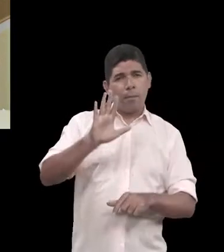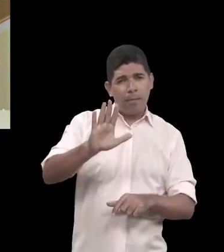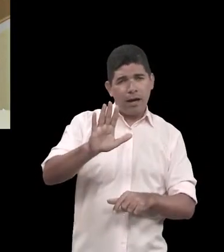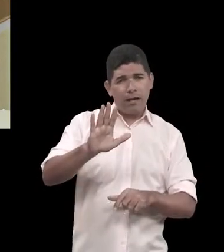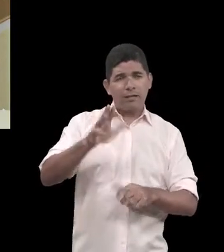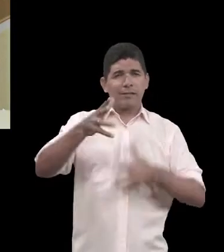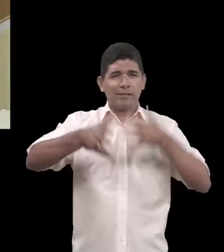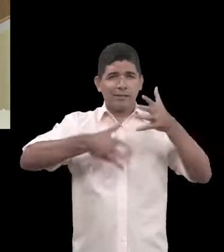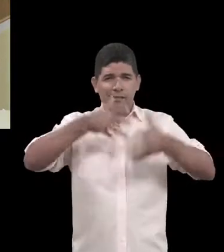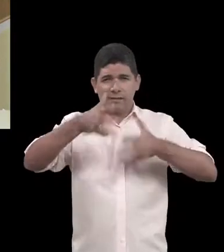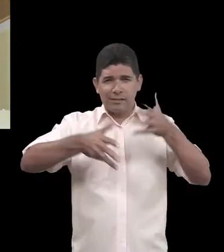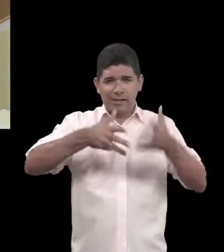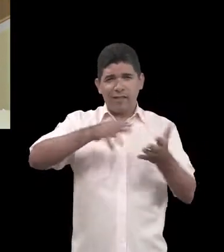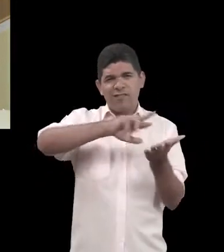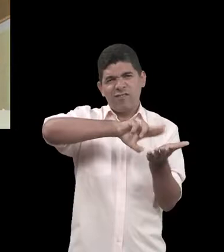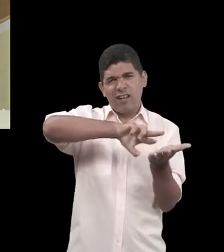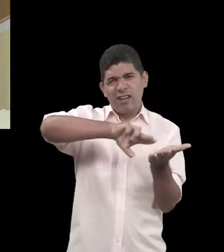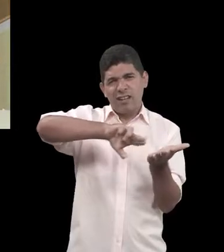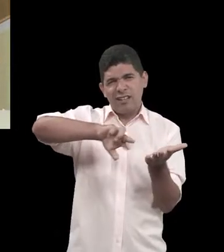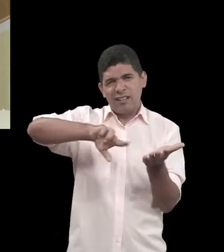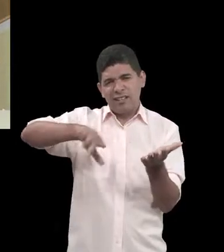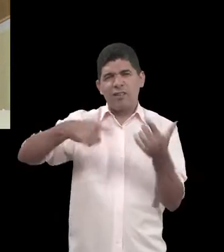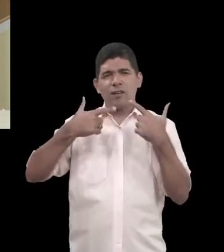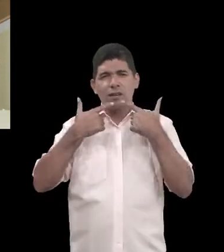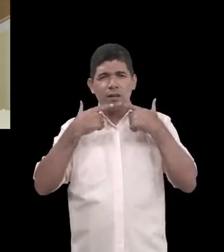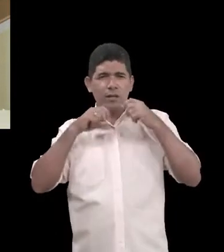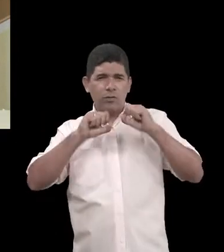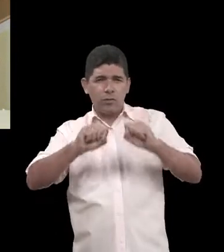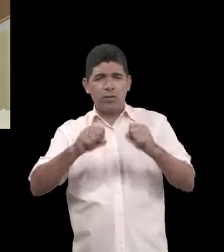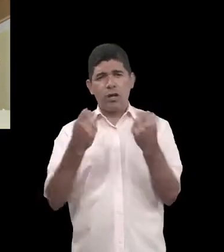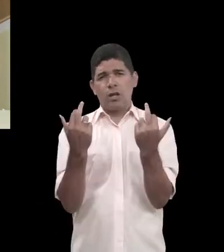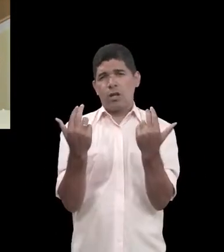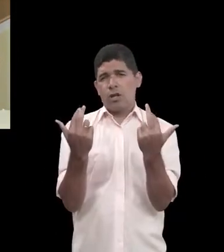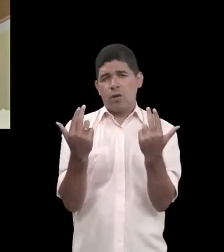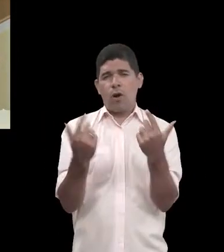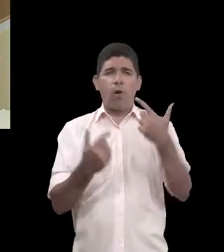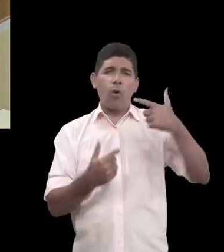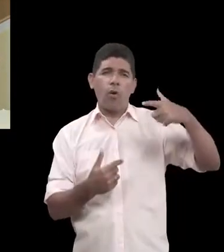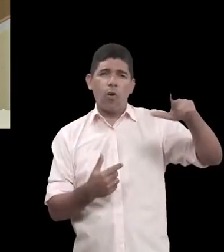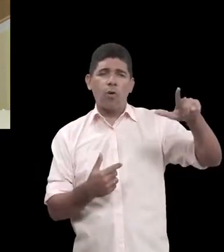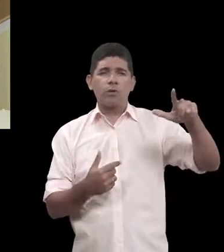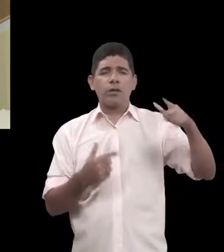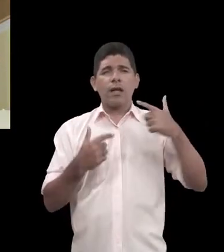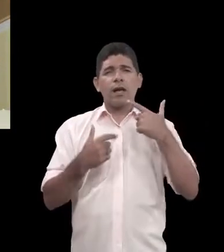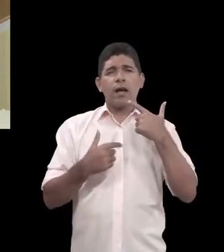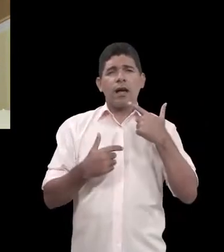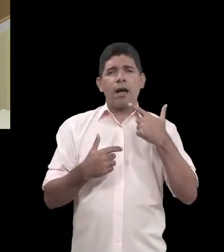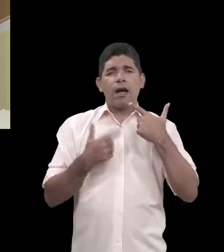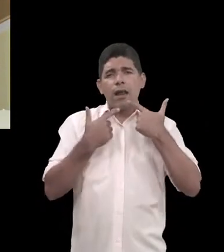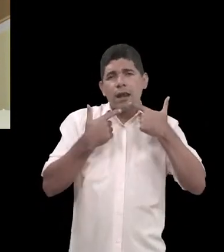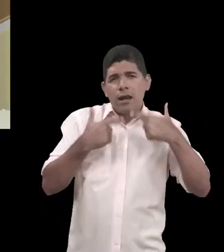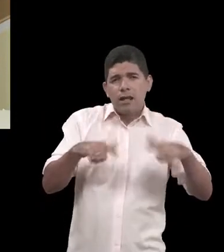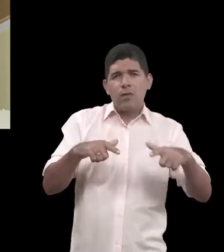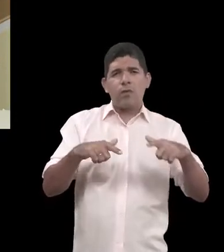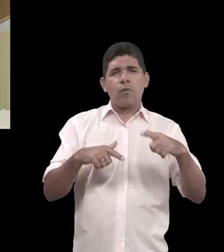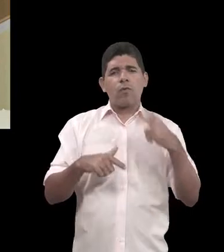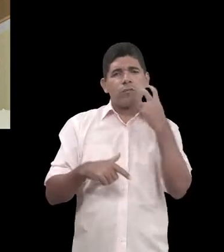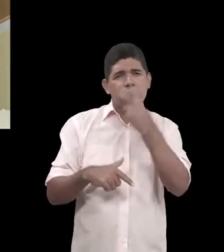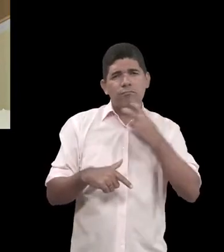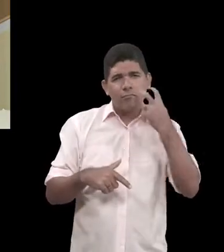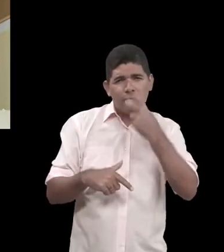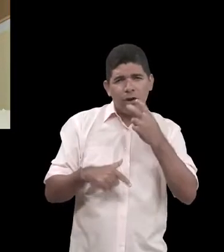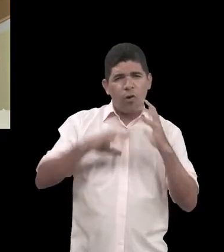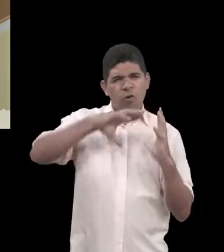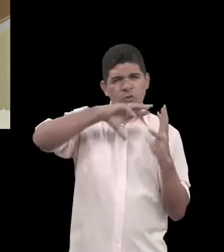variação linguística também, assim como outras línguas. Então, você querer que o mundo inteiro use a mesma língua de sinais é muito